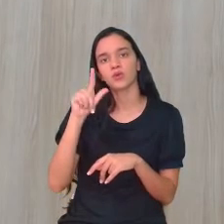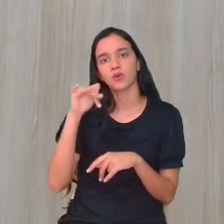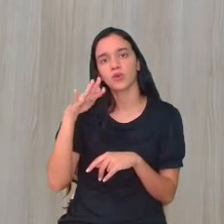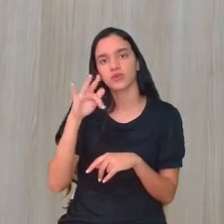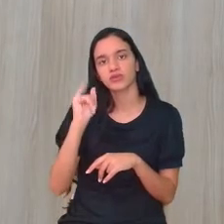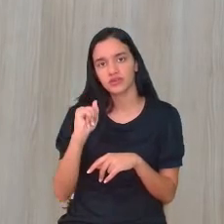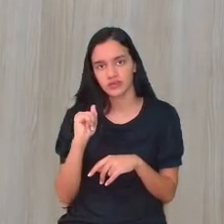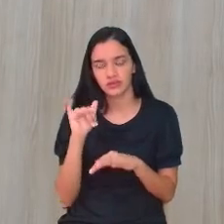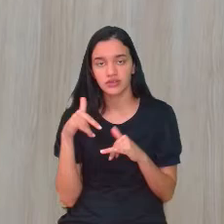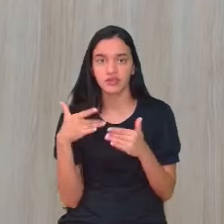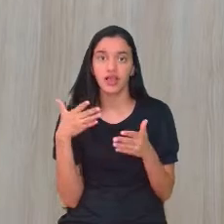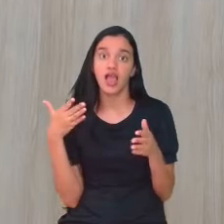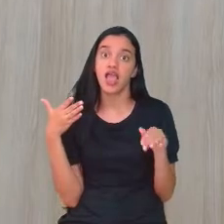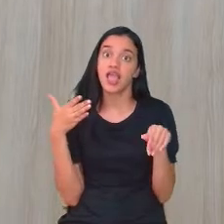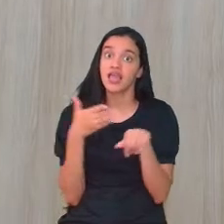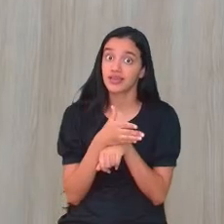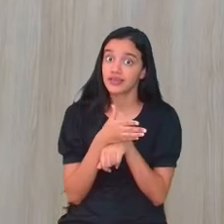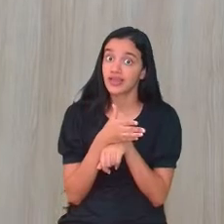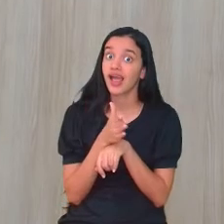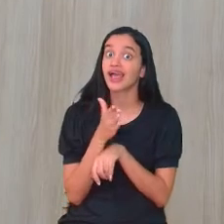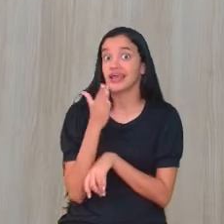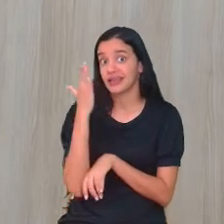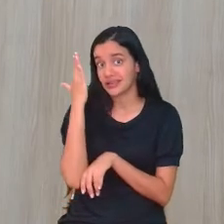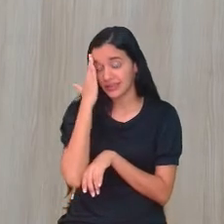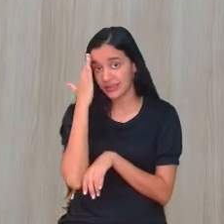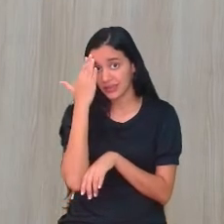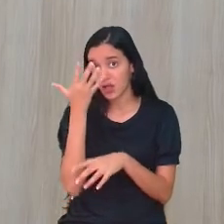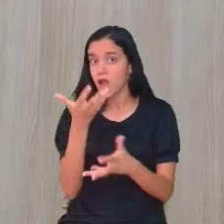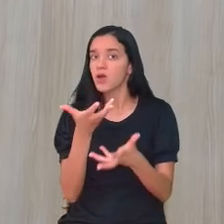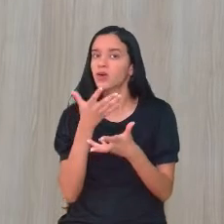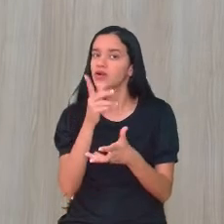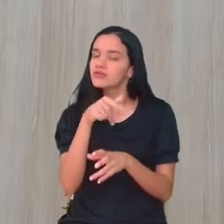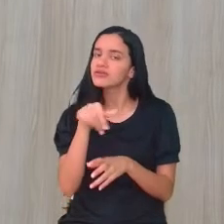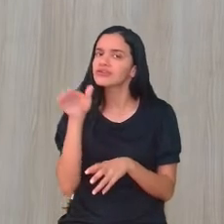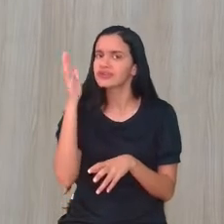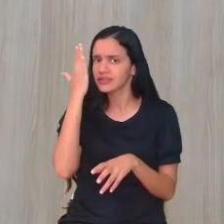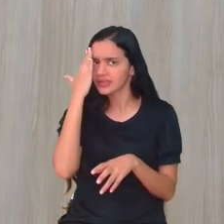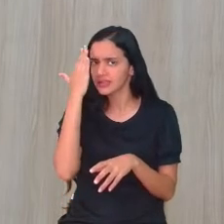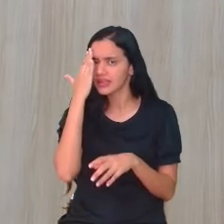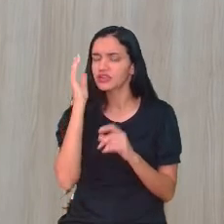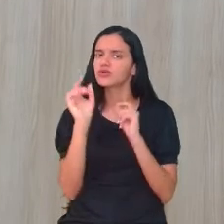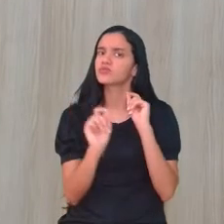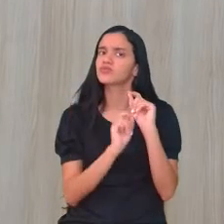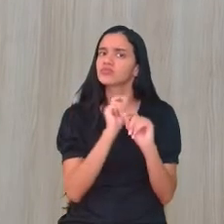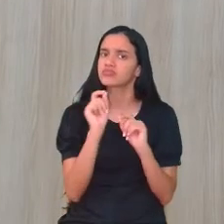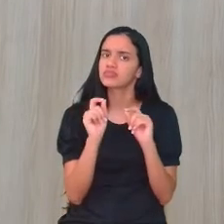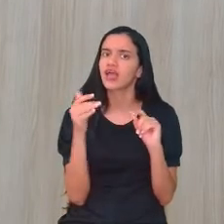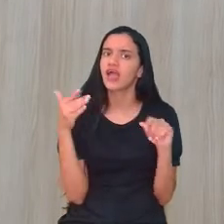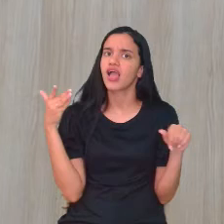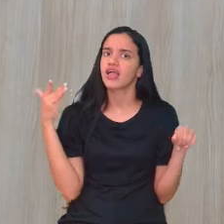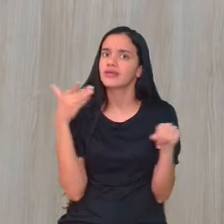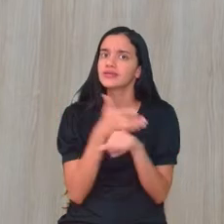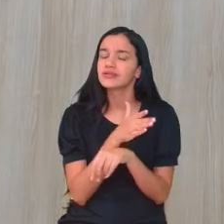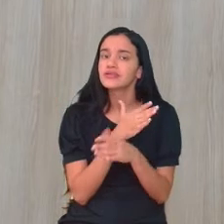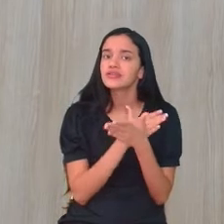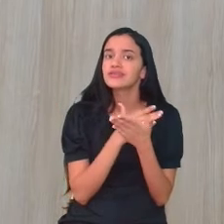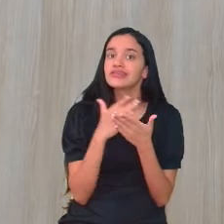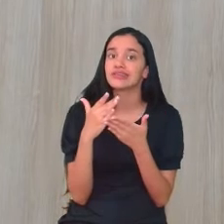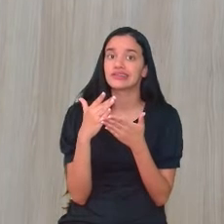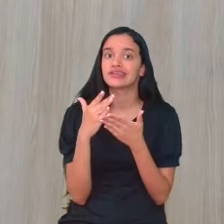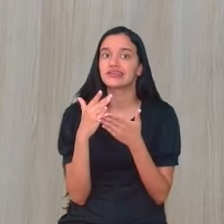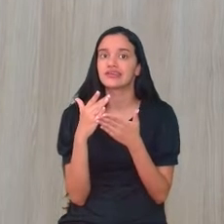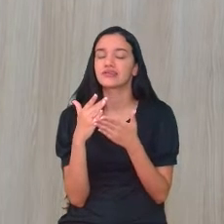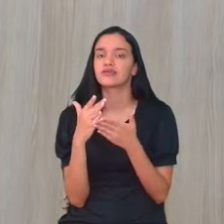que eles entram, entendam. Eu quero que vocês entendam o seguinte: eles entram inicialmente dentro